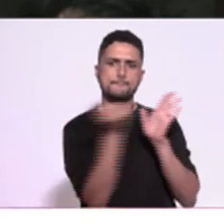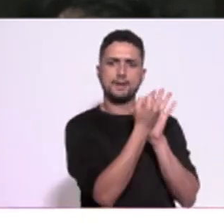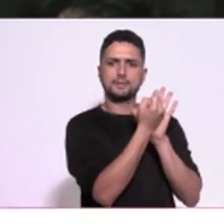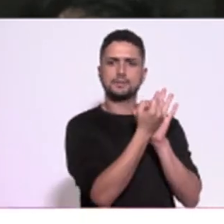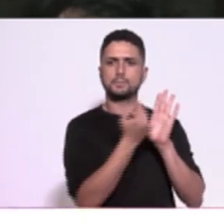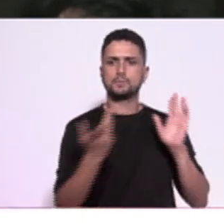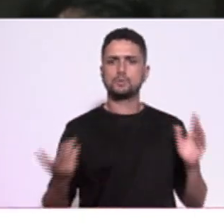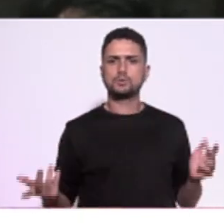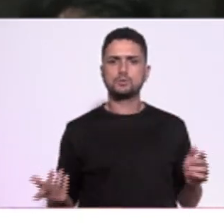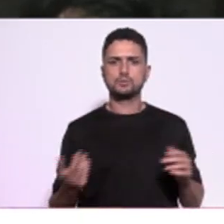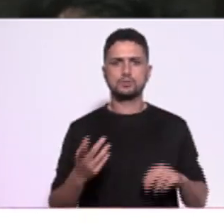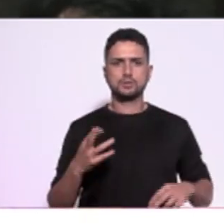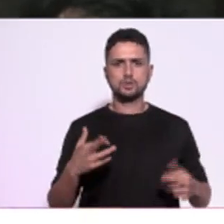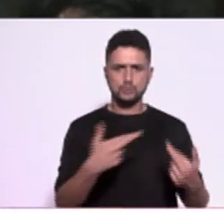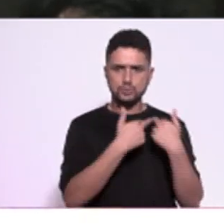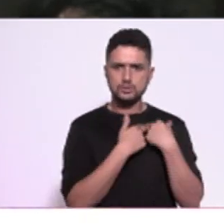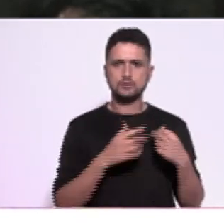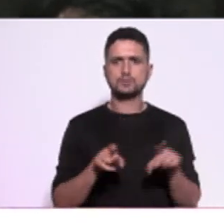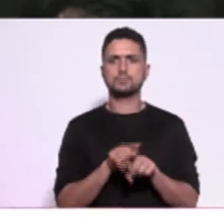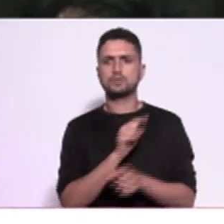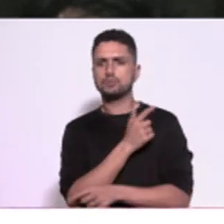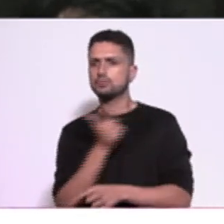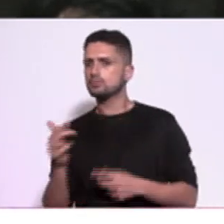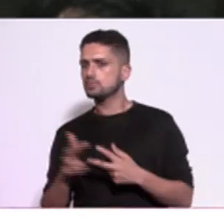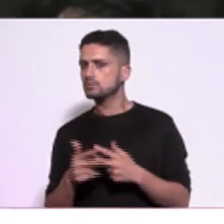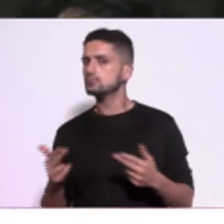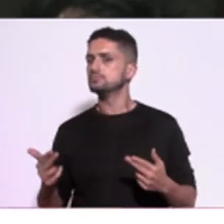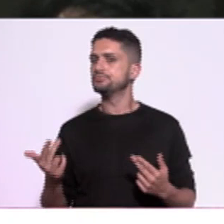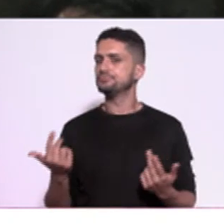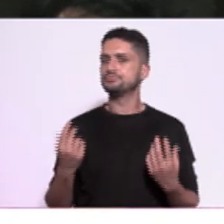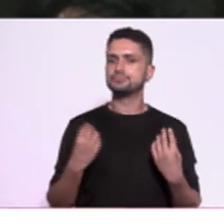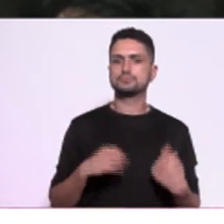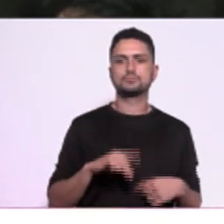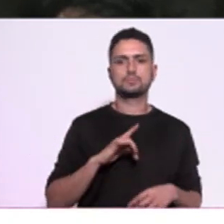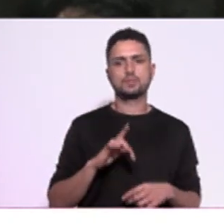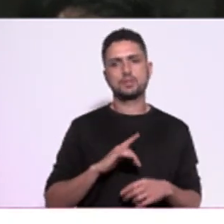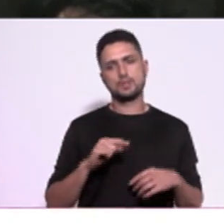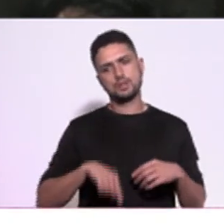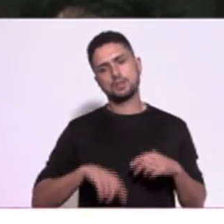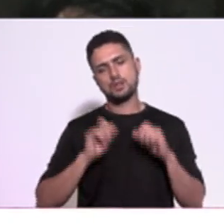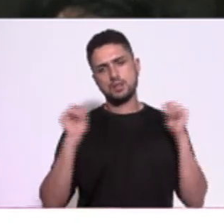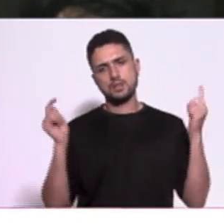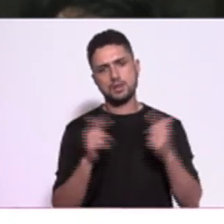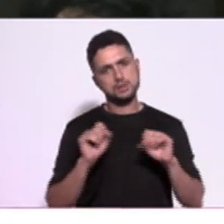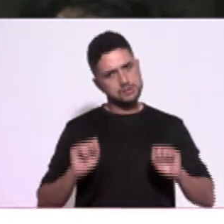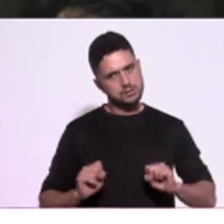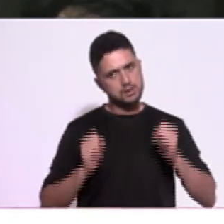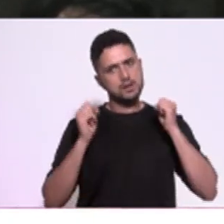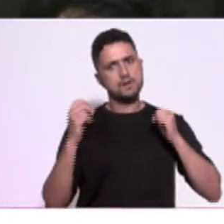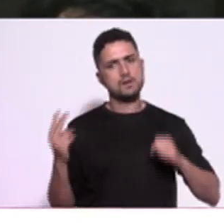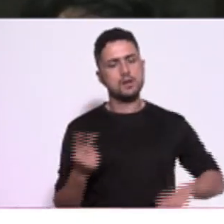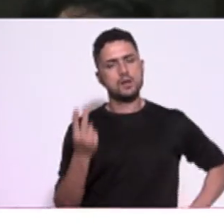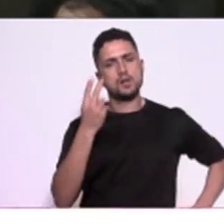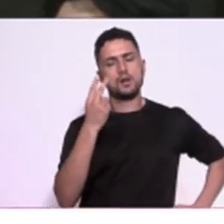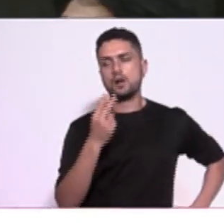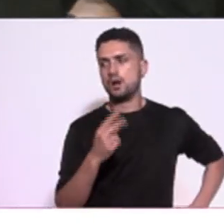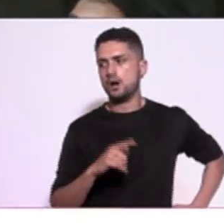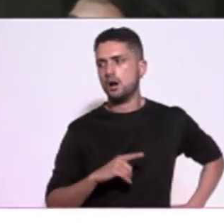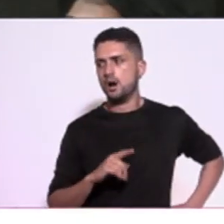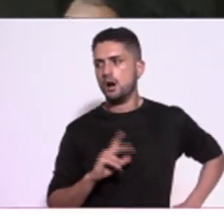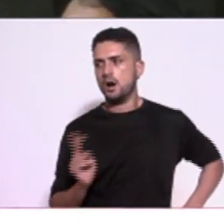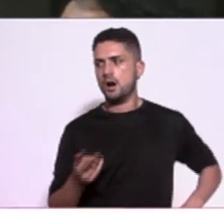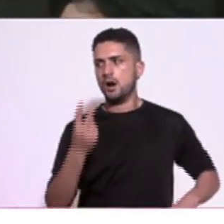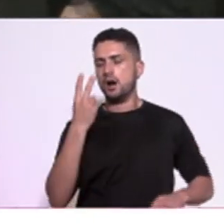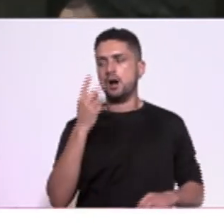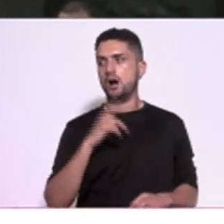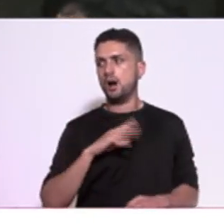instituto responsável, entre outras coisas, pela preservação dessa casa, pela preservação do Museu da República, pela preservação do Museu Casa